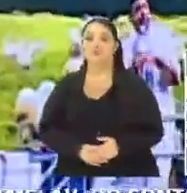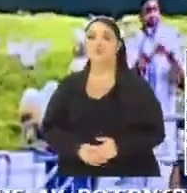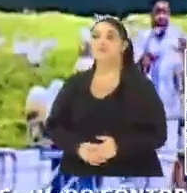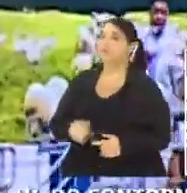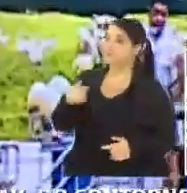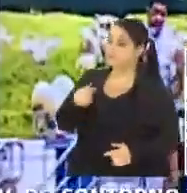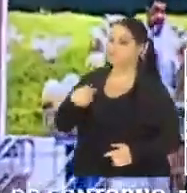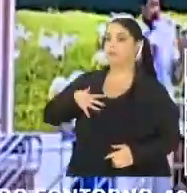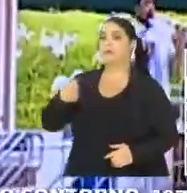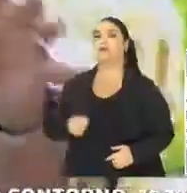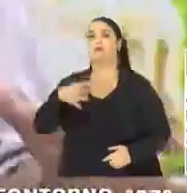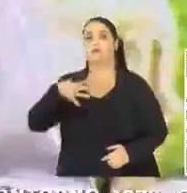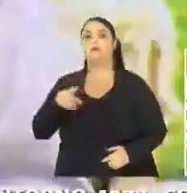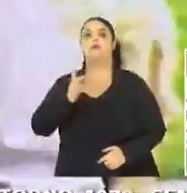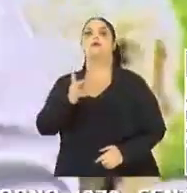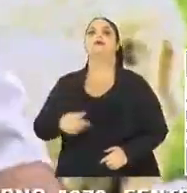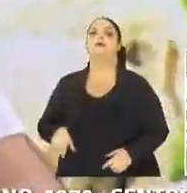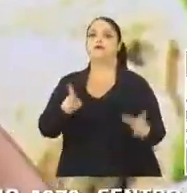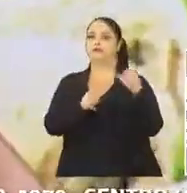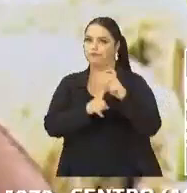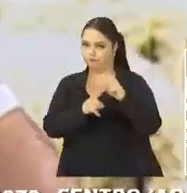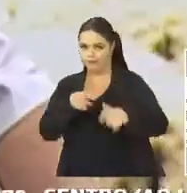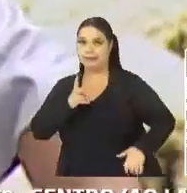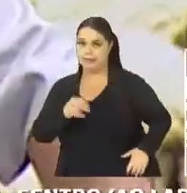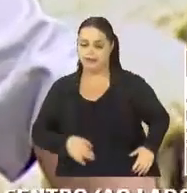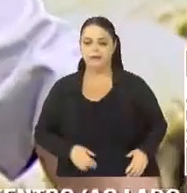entre os filhos de Deus sempre aparece o cão chupando manga.